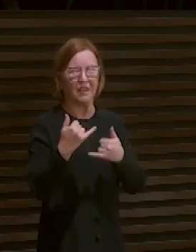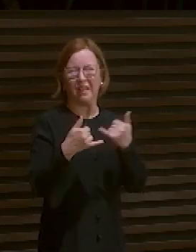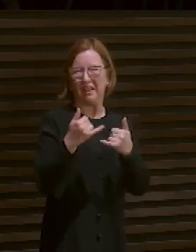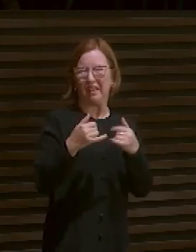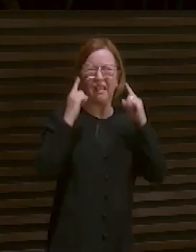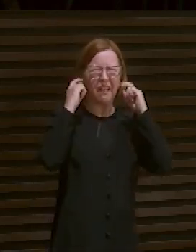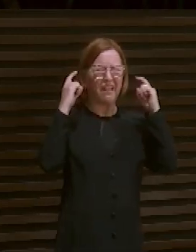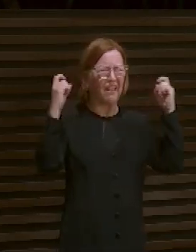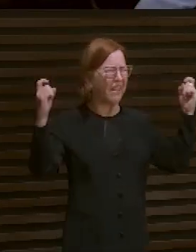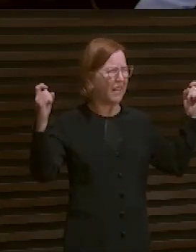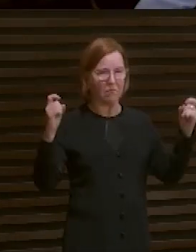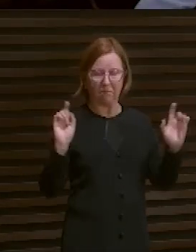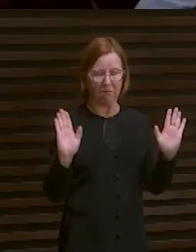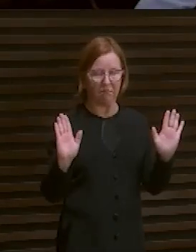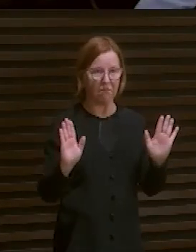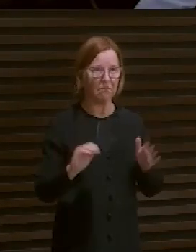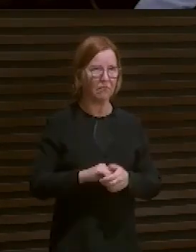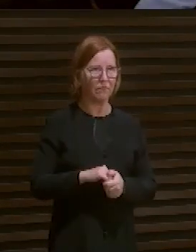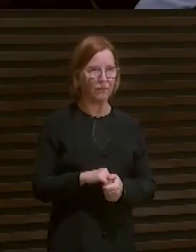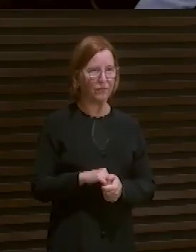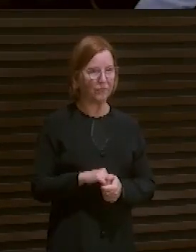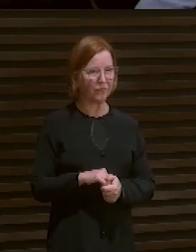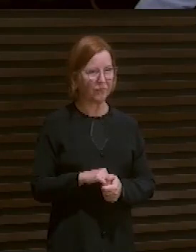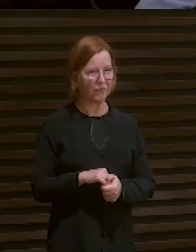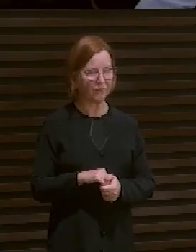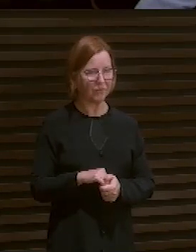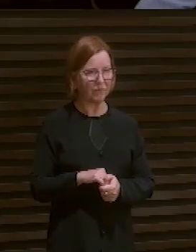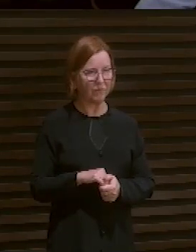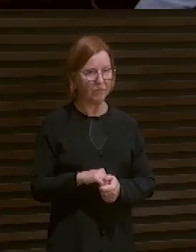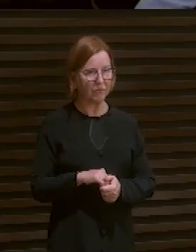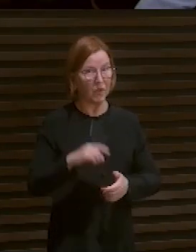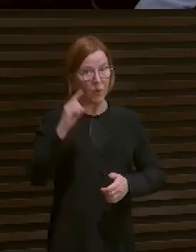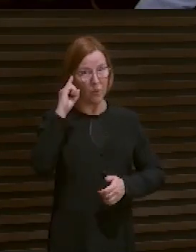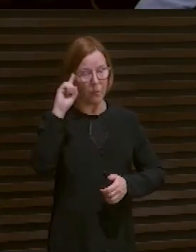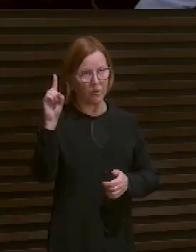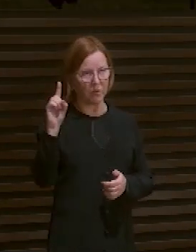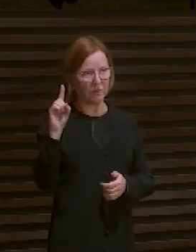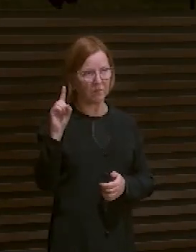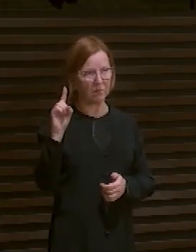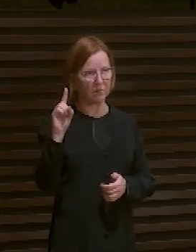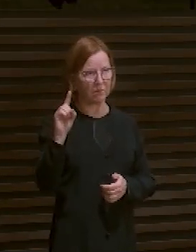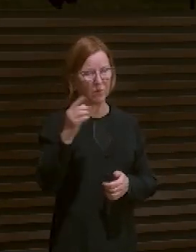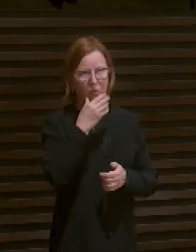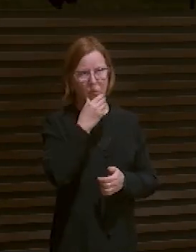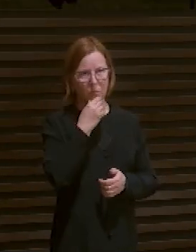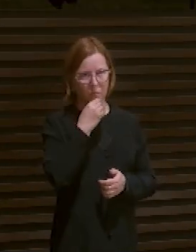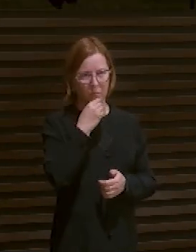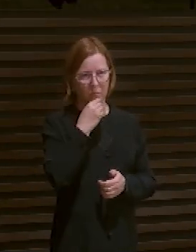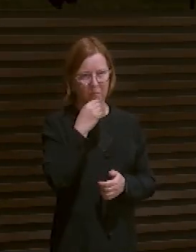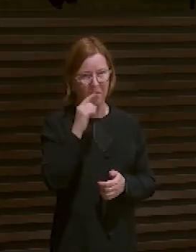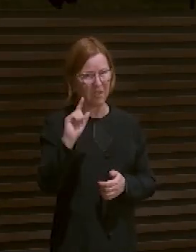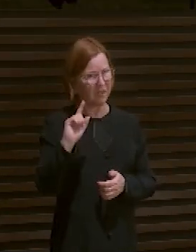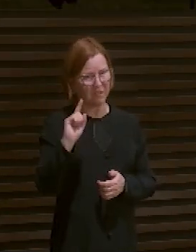barulhada infernal. Um dia um baterista que tinha aqui na nossa igreja,